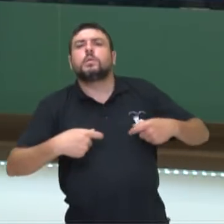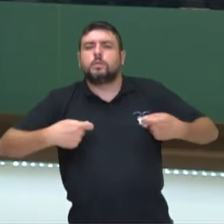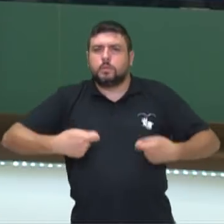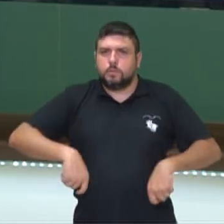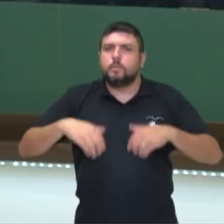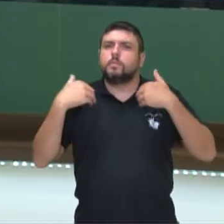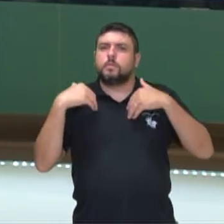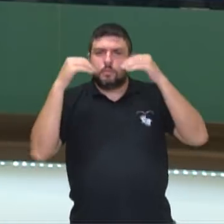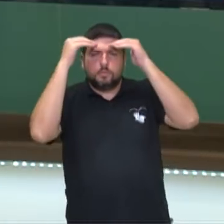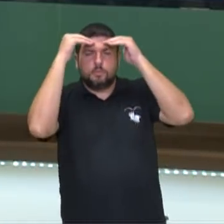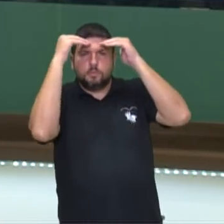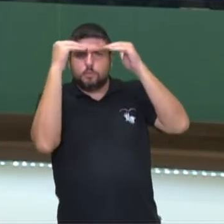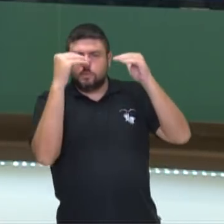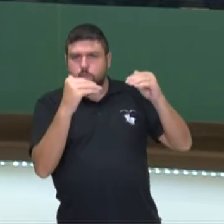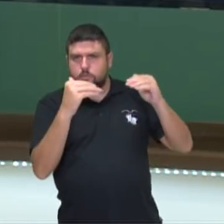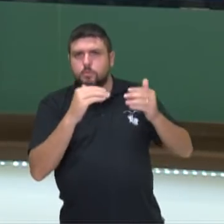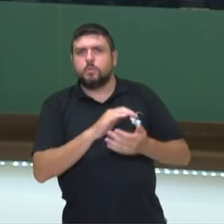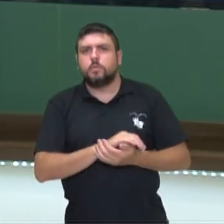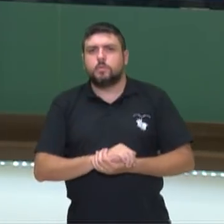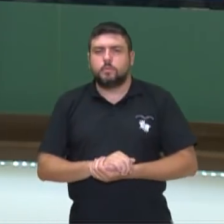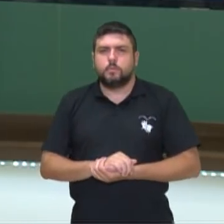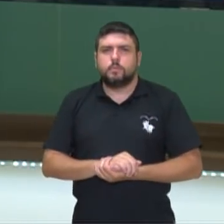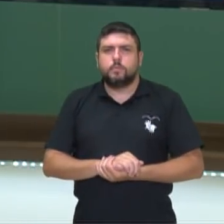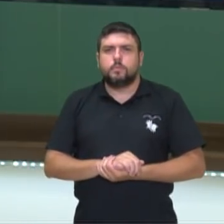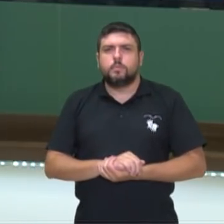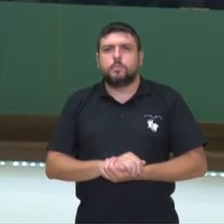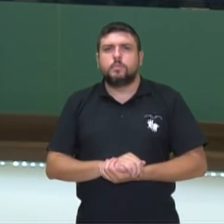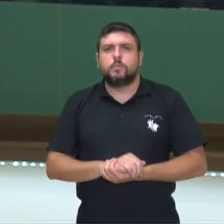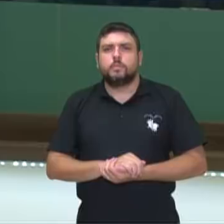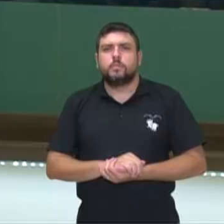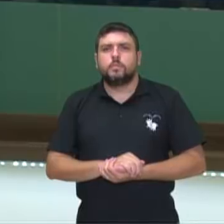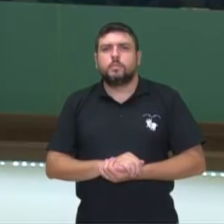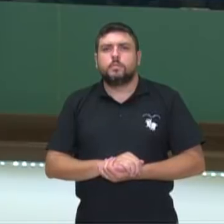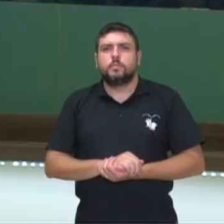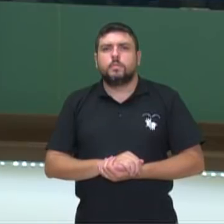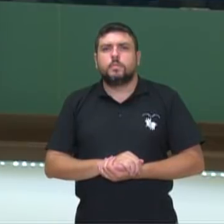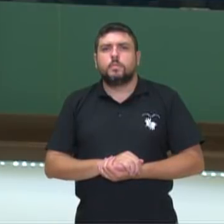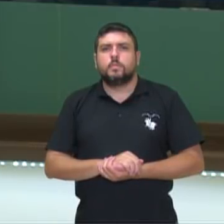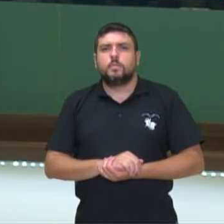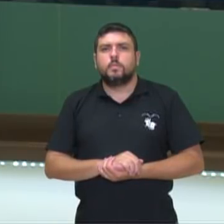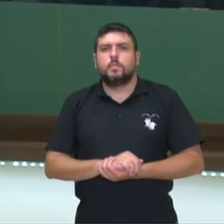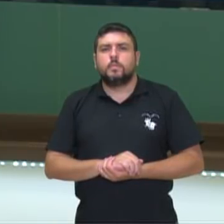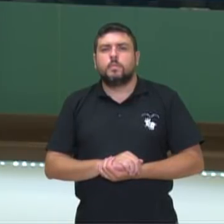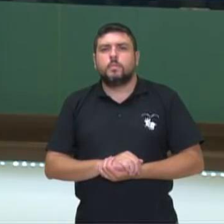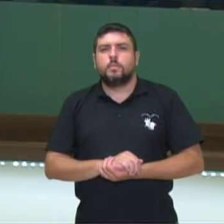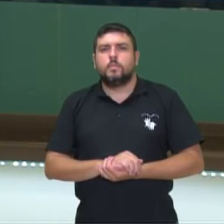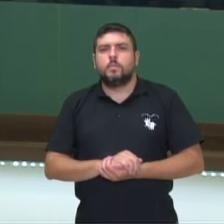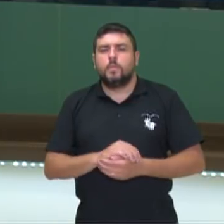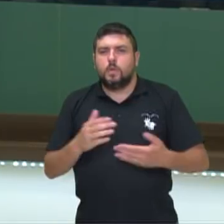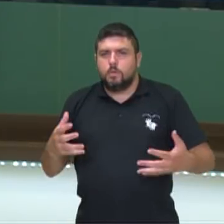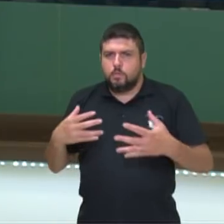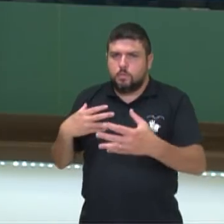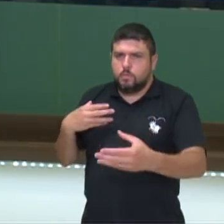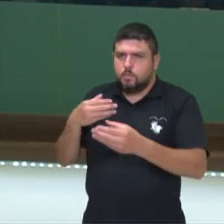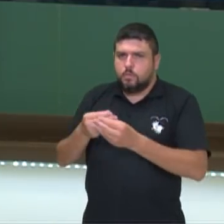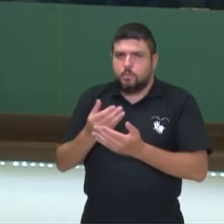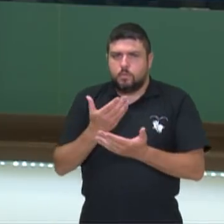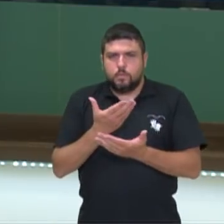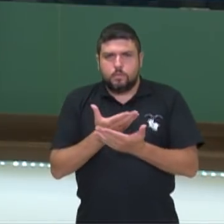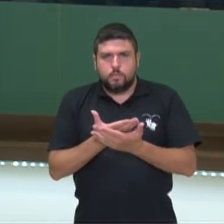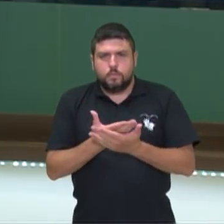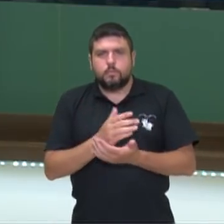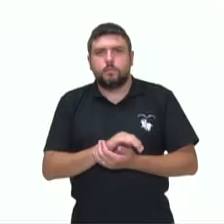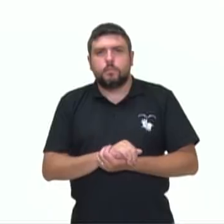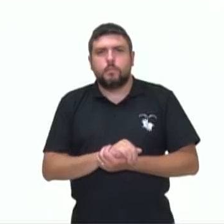países que fazem parte da ONU. Tá ok? Então, o que nós vimos nesta aula?